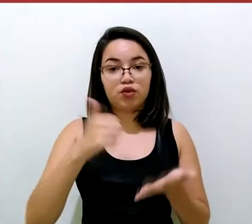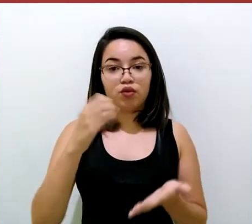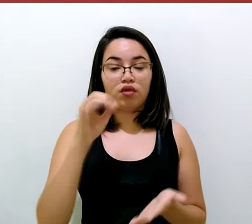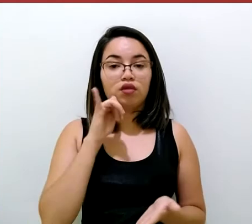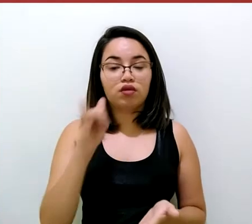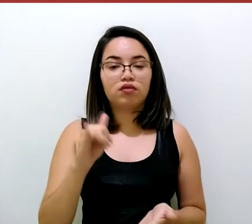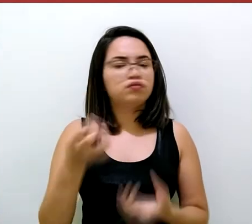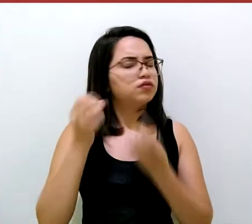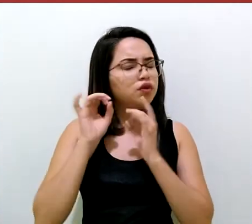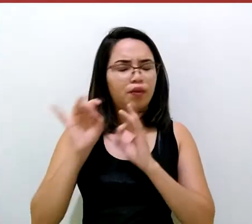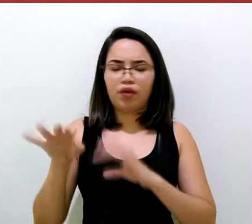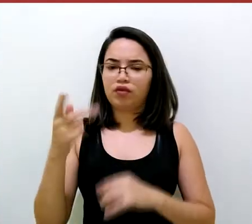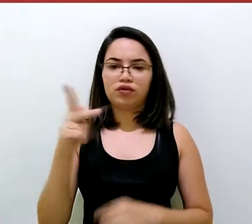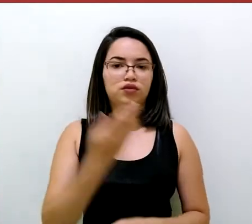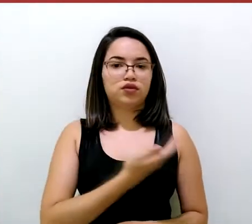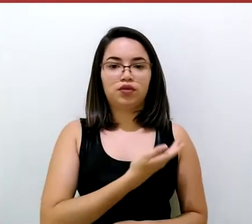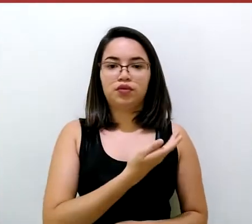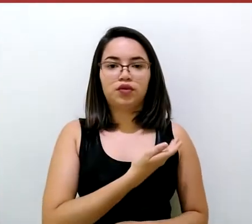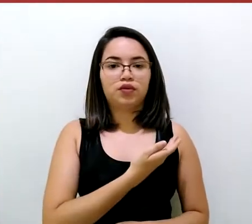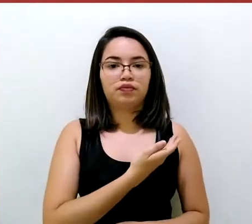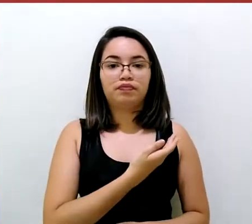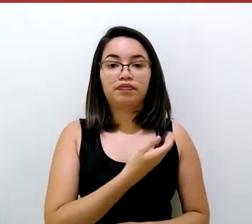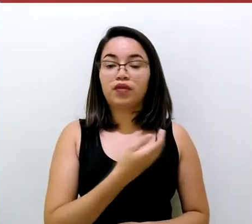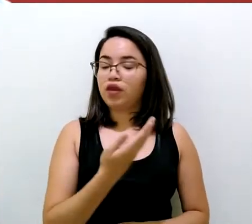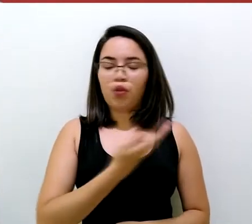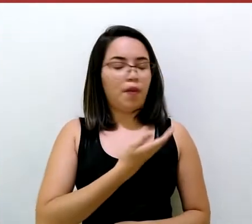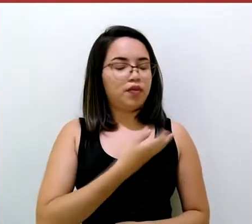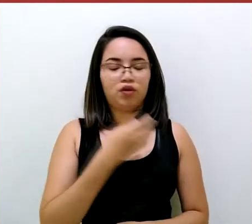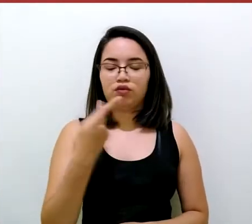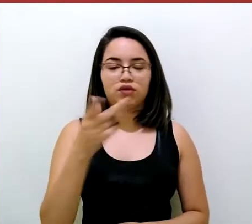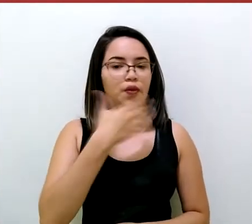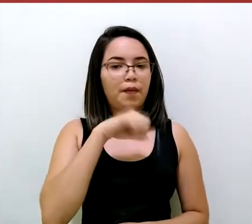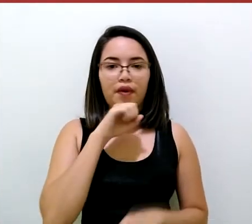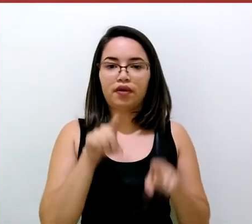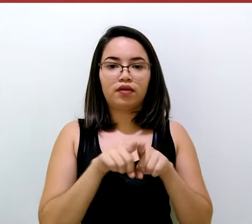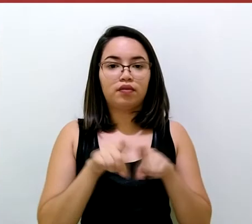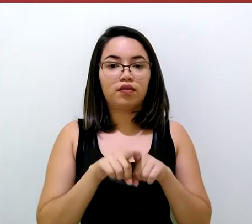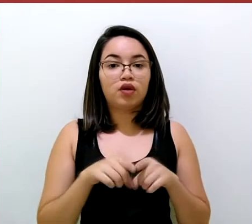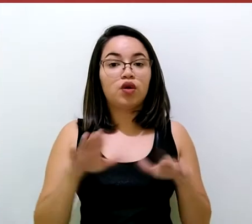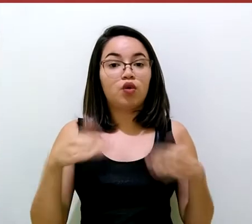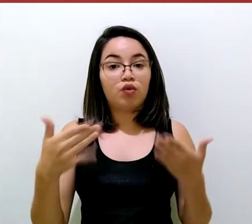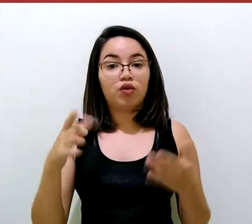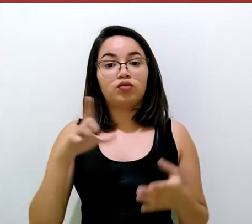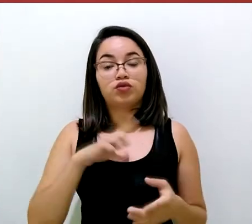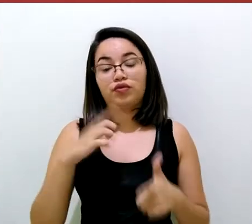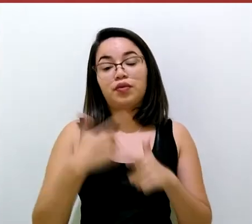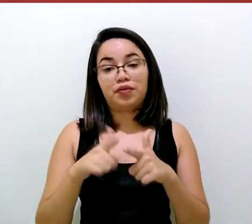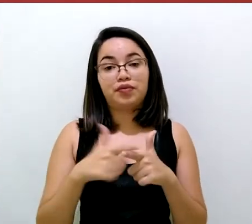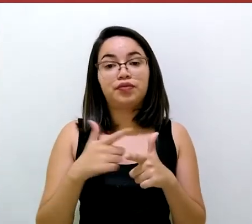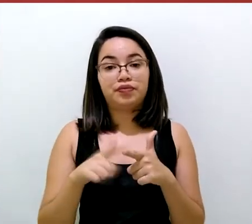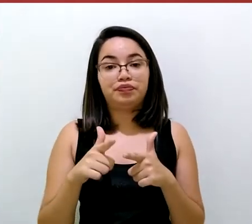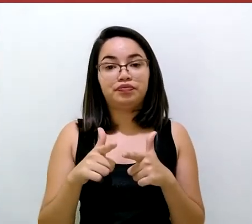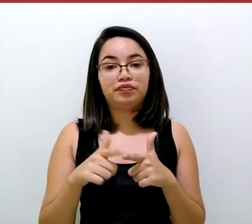diz assim: não abandone o seu amigo, nem o amigo do seu pai. Quando for atingido